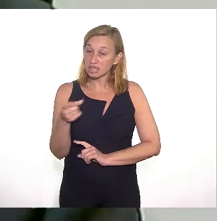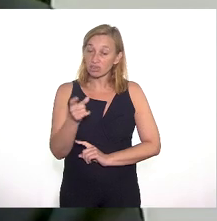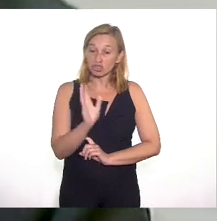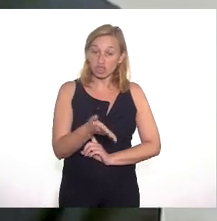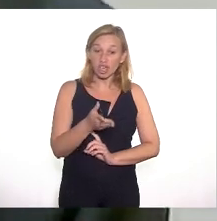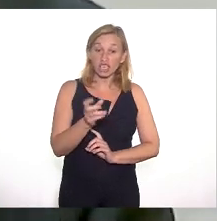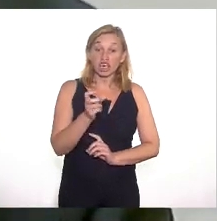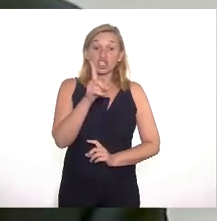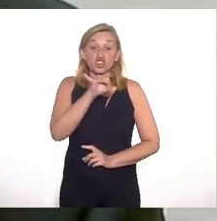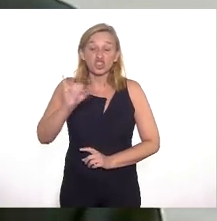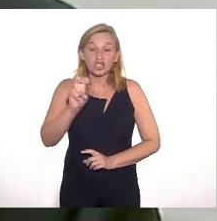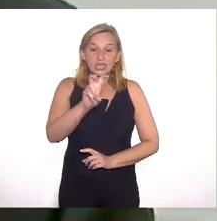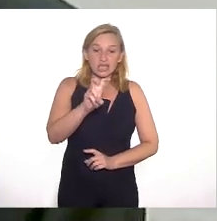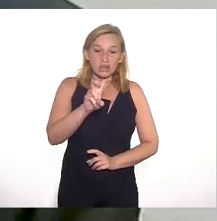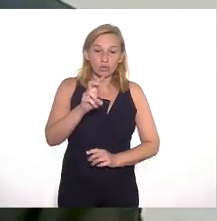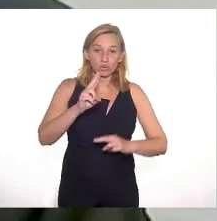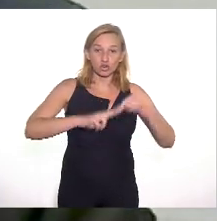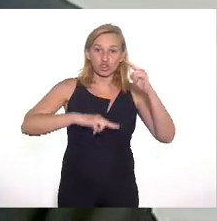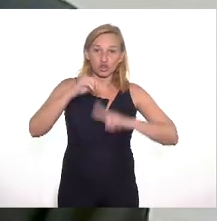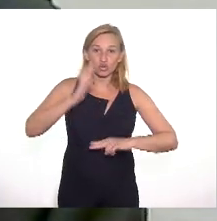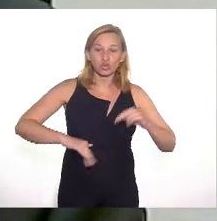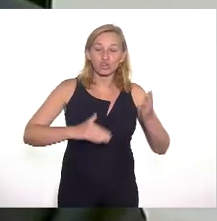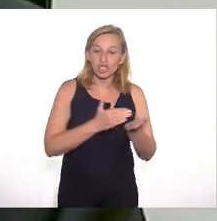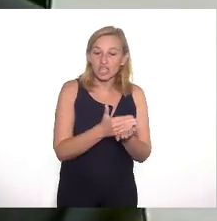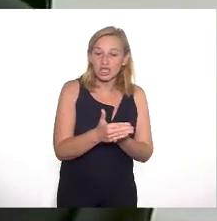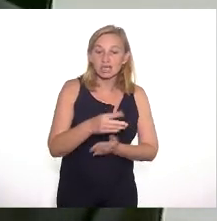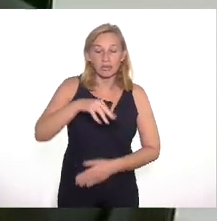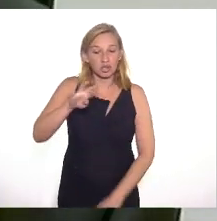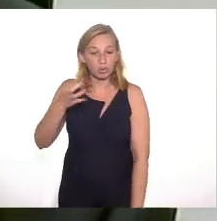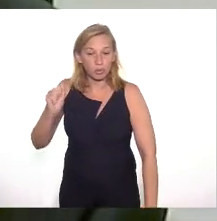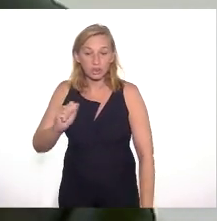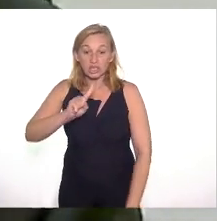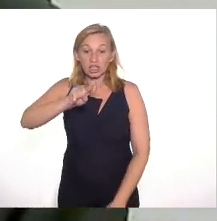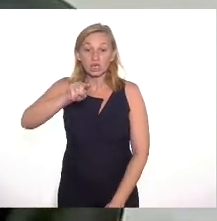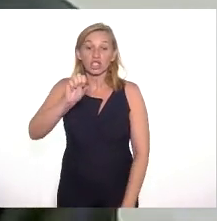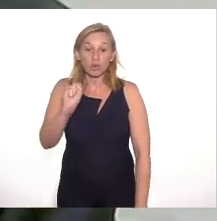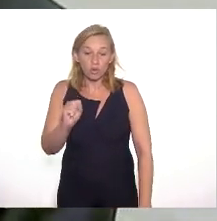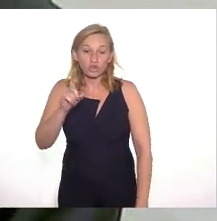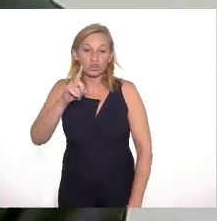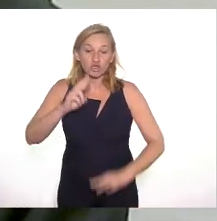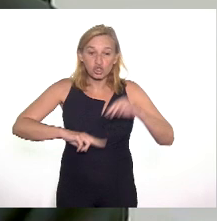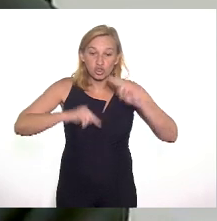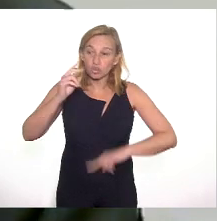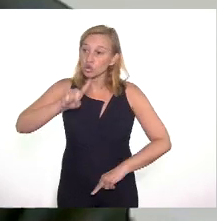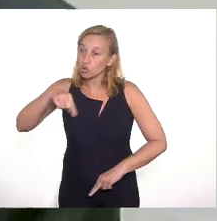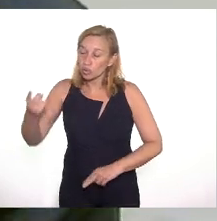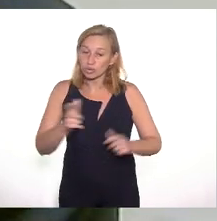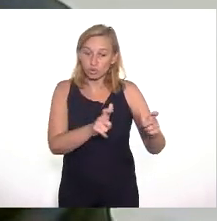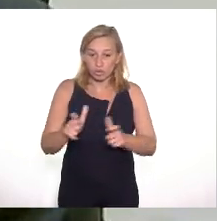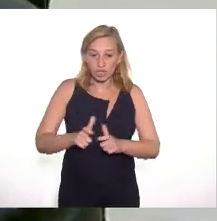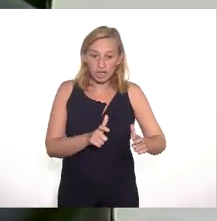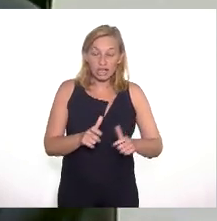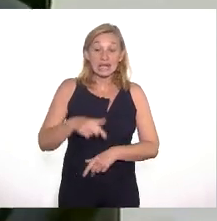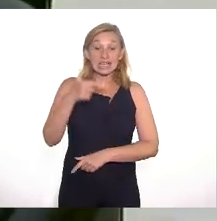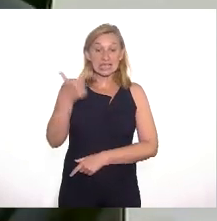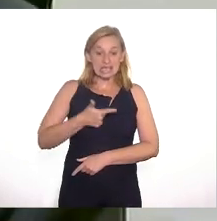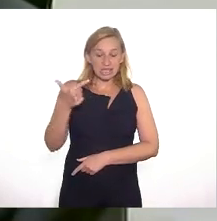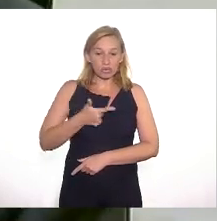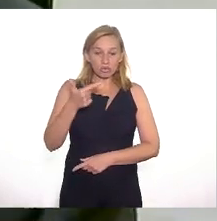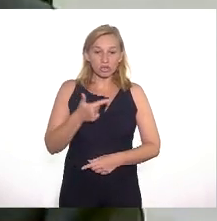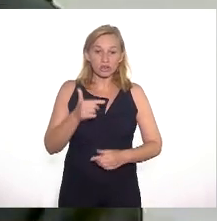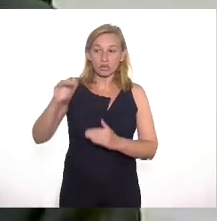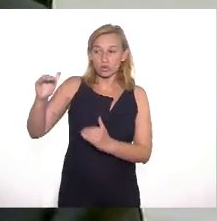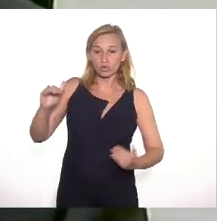pago no dia 5 de junho na região metropolitana e 8 de junho para as outras regiões. Na segunda fase, o Supera